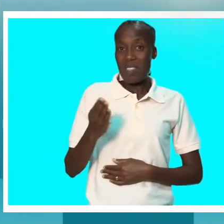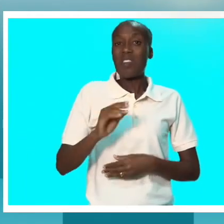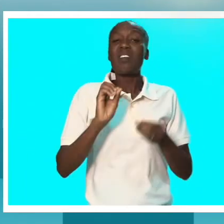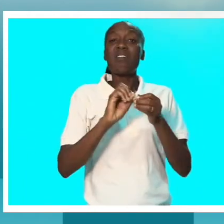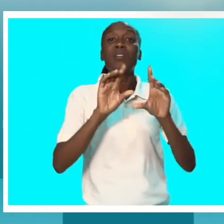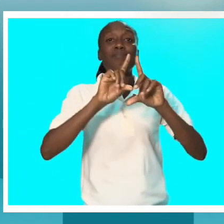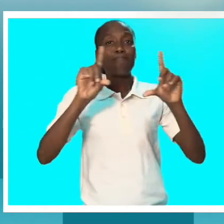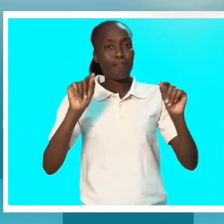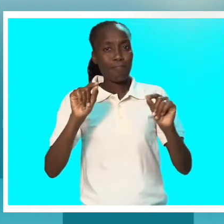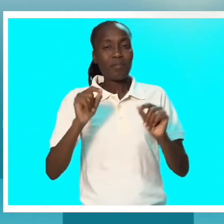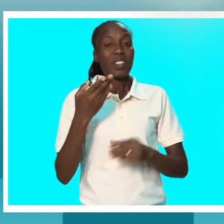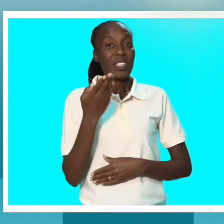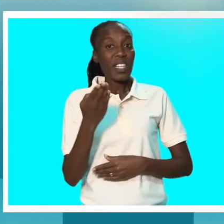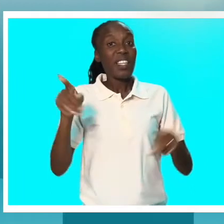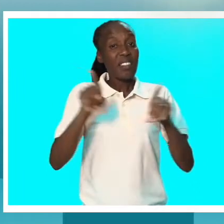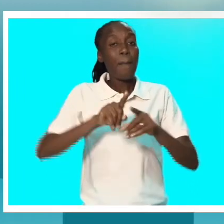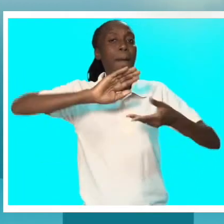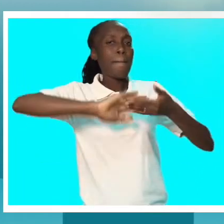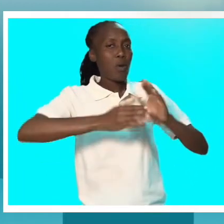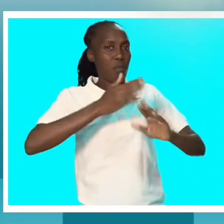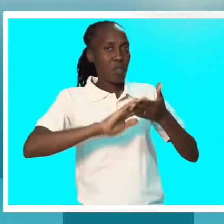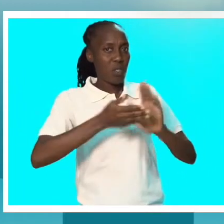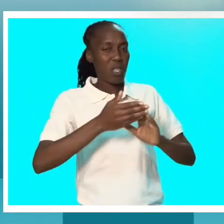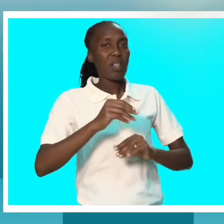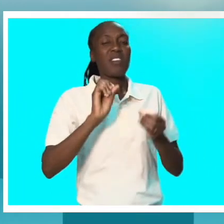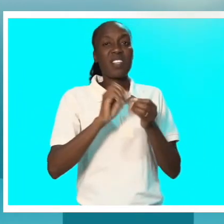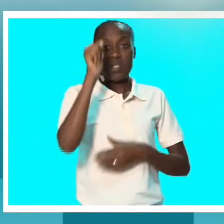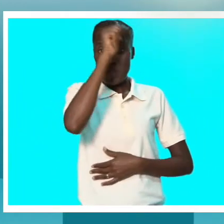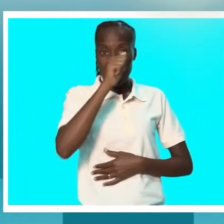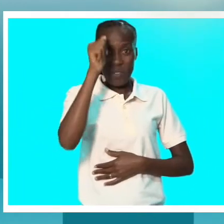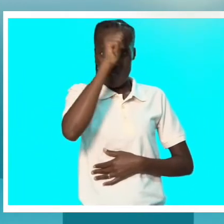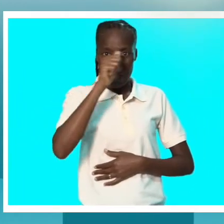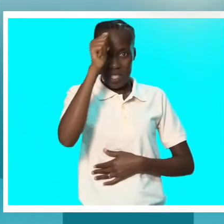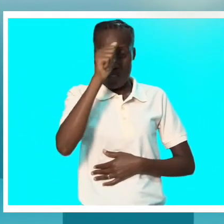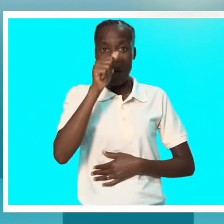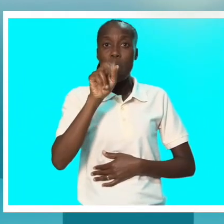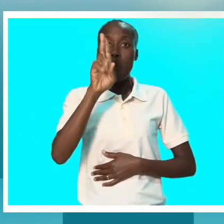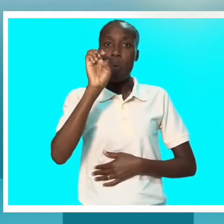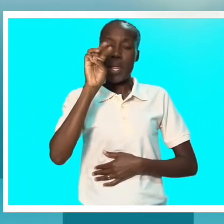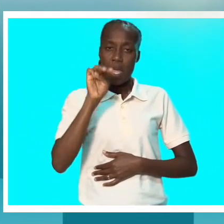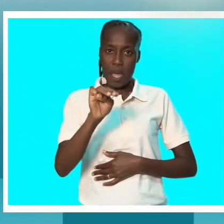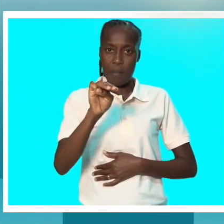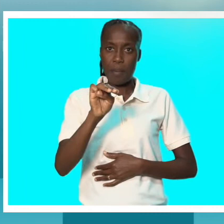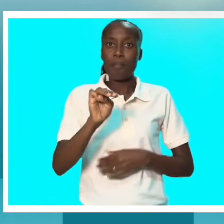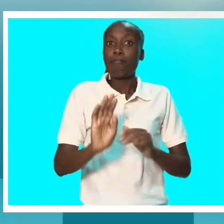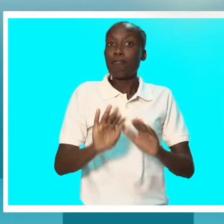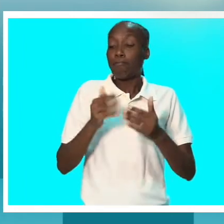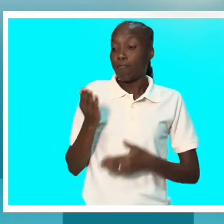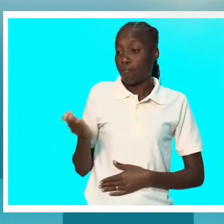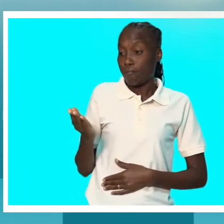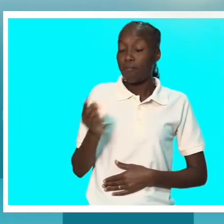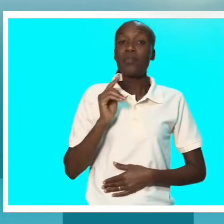endocrimologista e docente da Faculdade de Medicina da Universidade Eduardo Muglani.